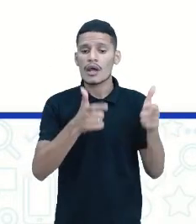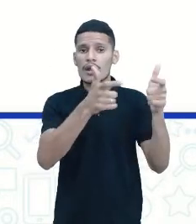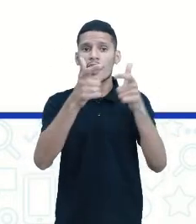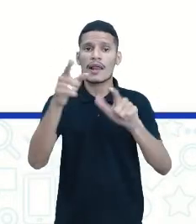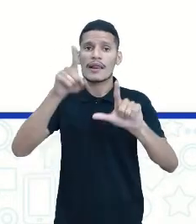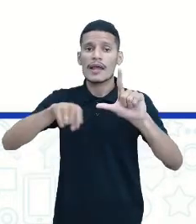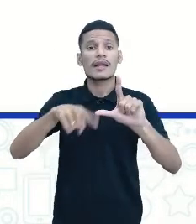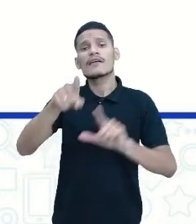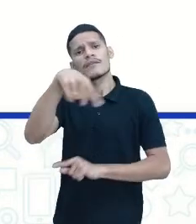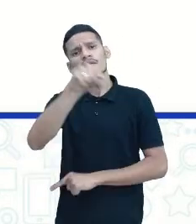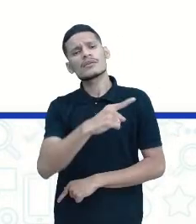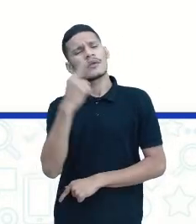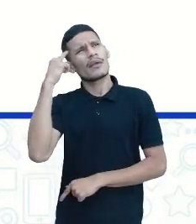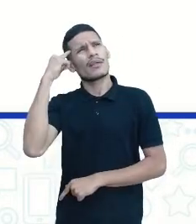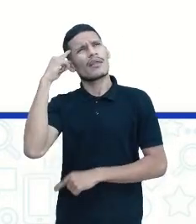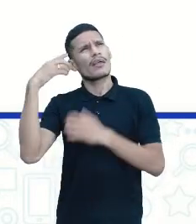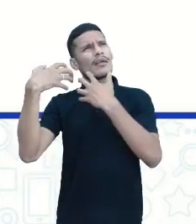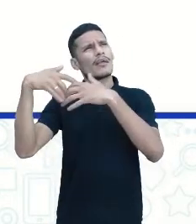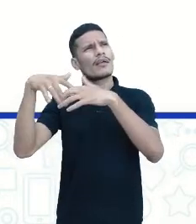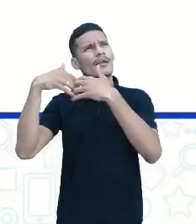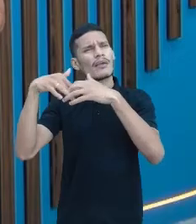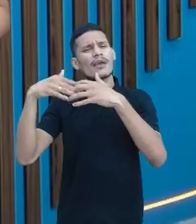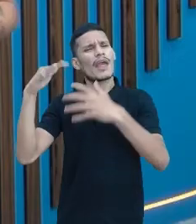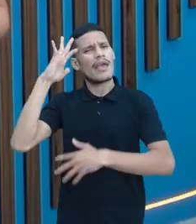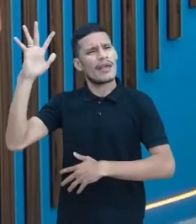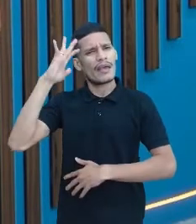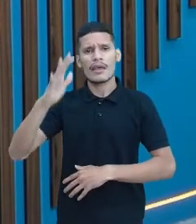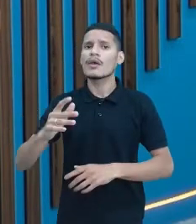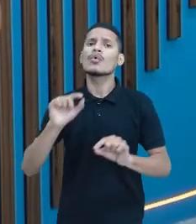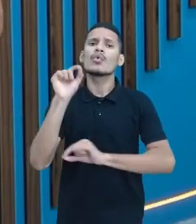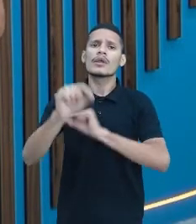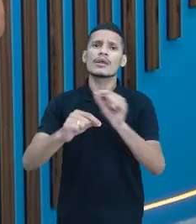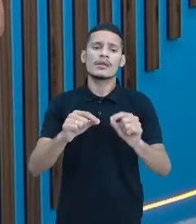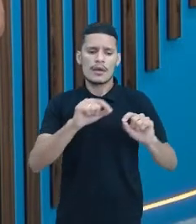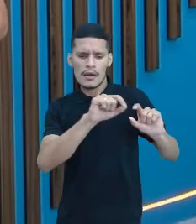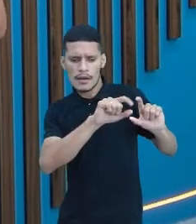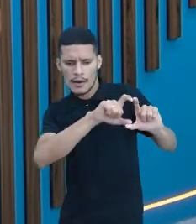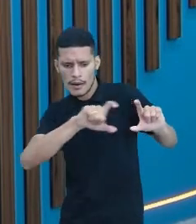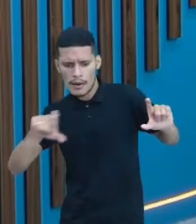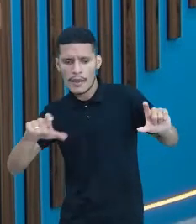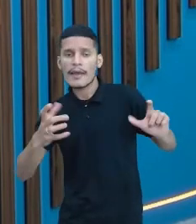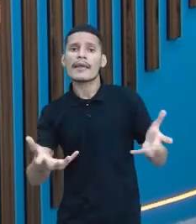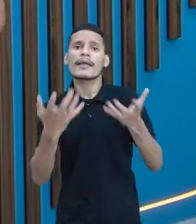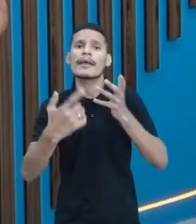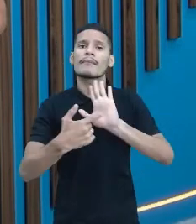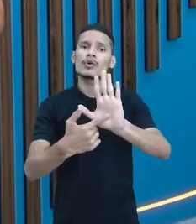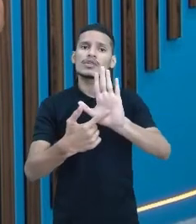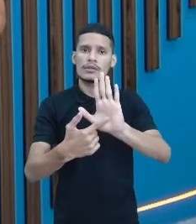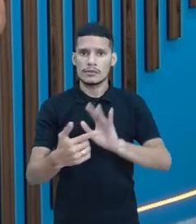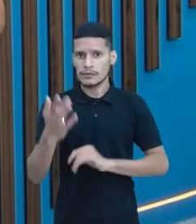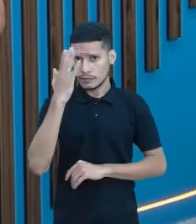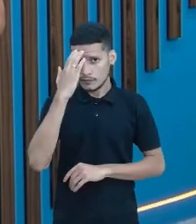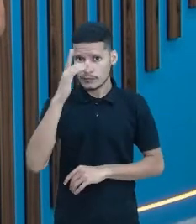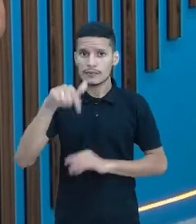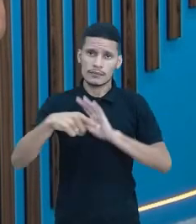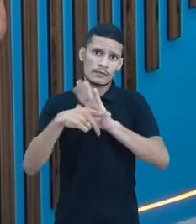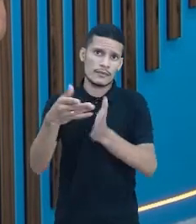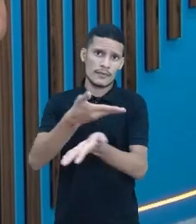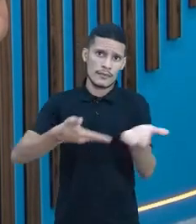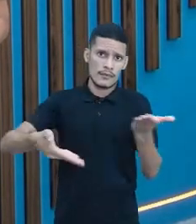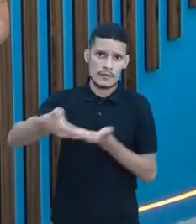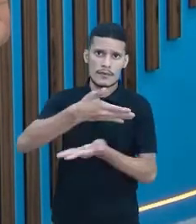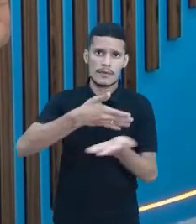tenta pensar o que é que aquilo ali está representando. No caso aí, essas relações métricas, tá